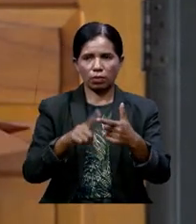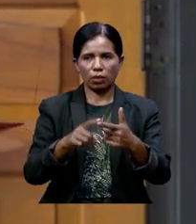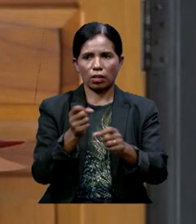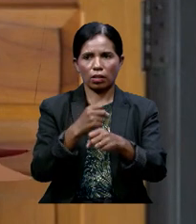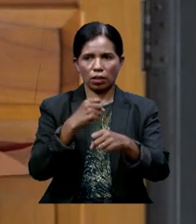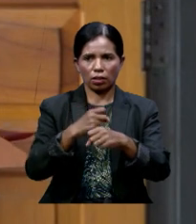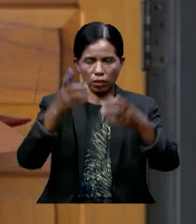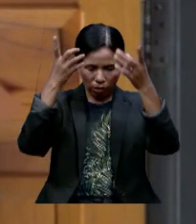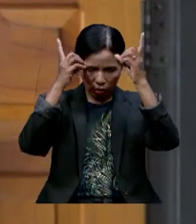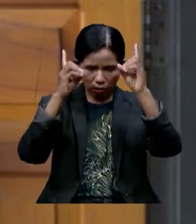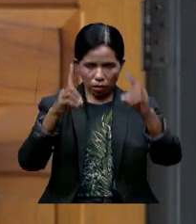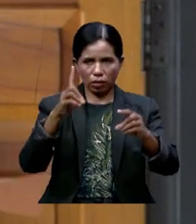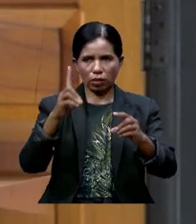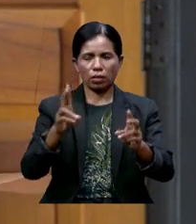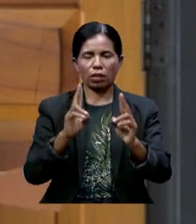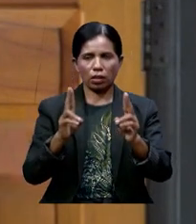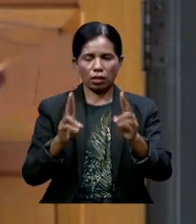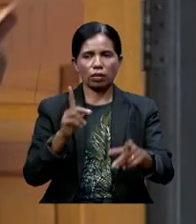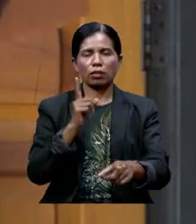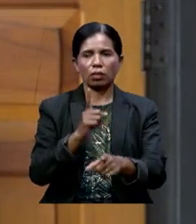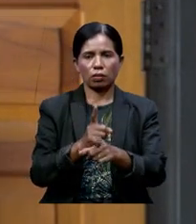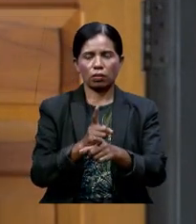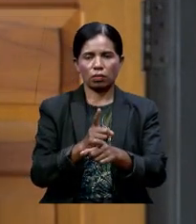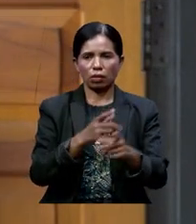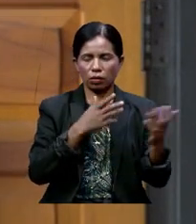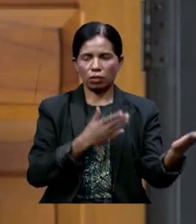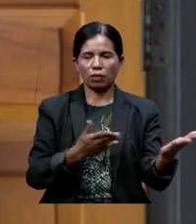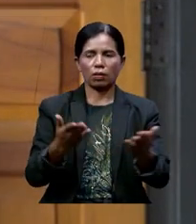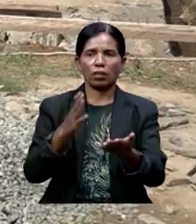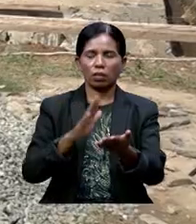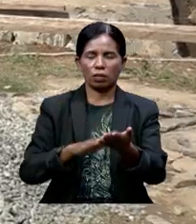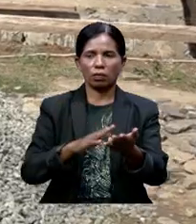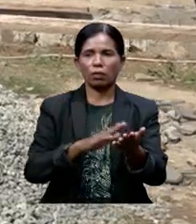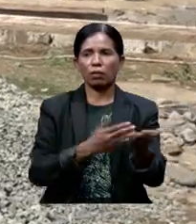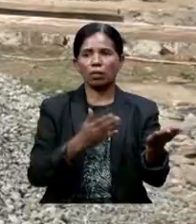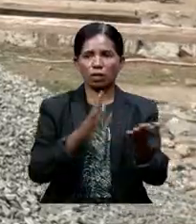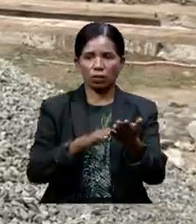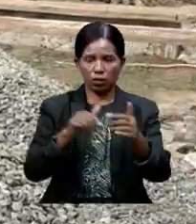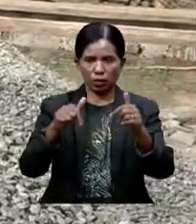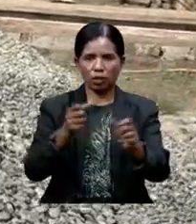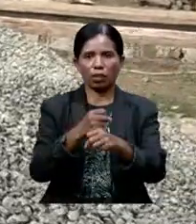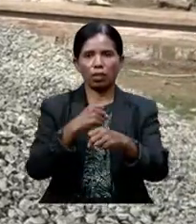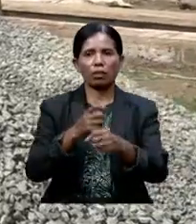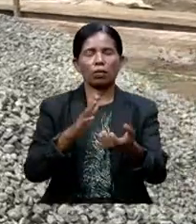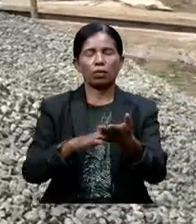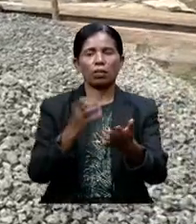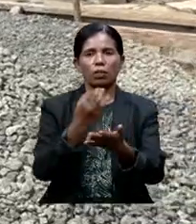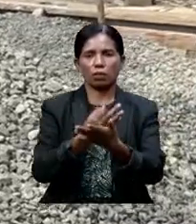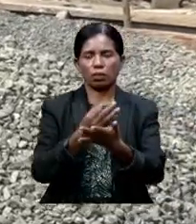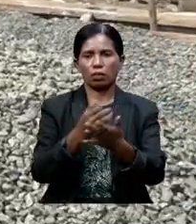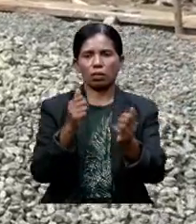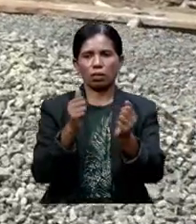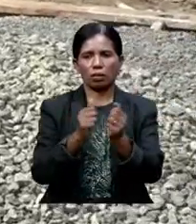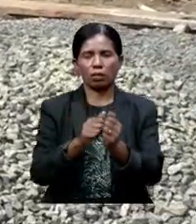aqueles decisão ida urgente, teves onde duro escola né mais né. Construção de escola refere orçamento Liu